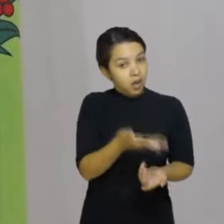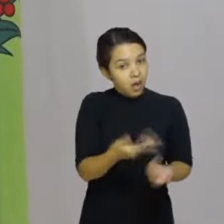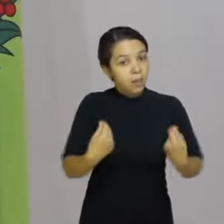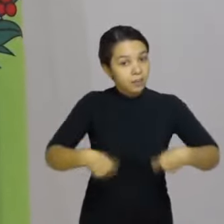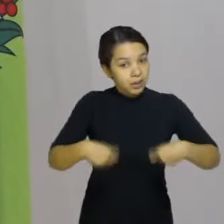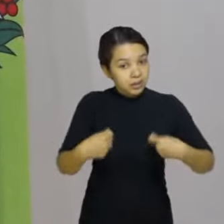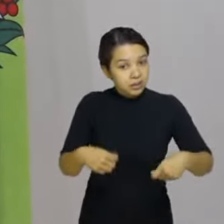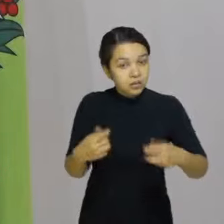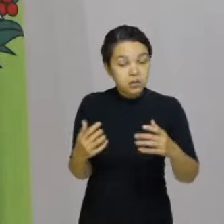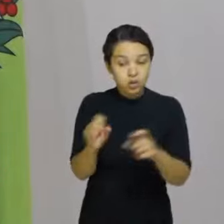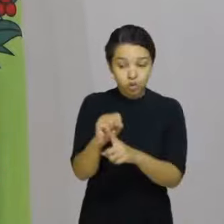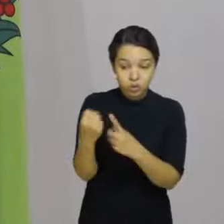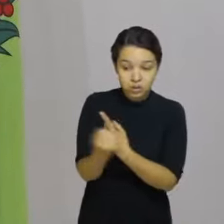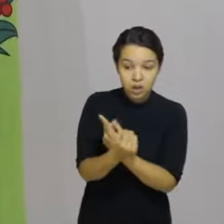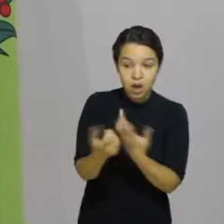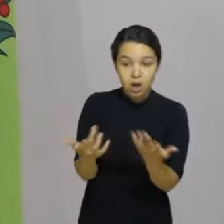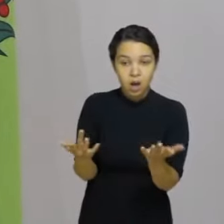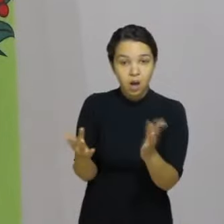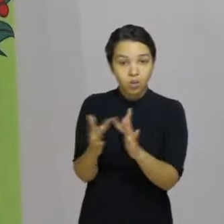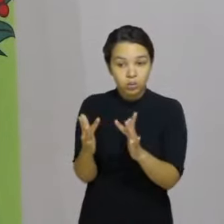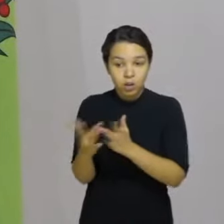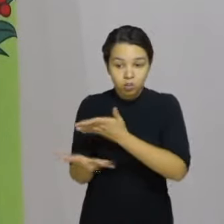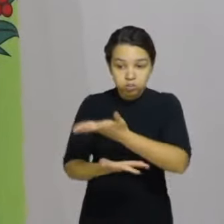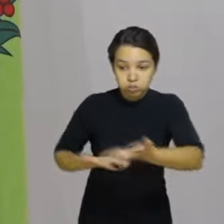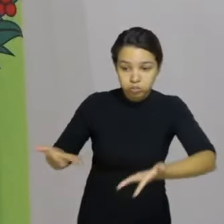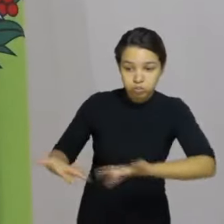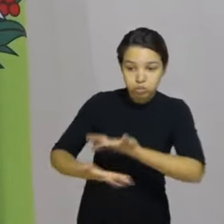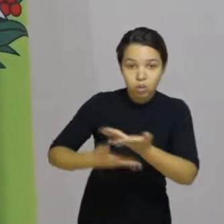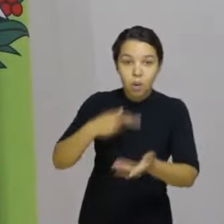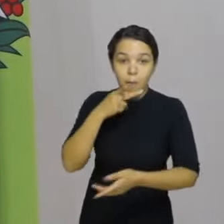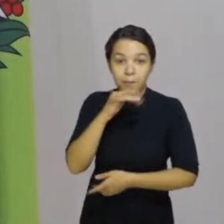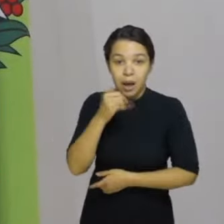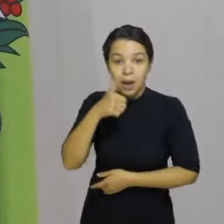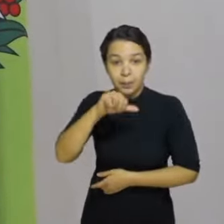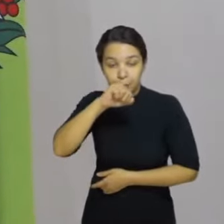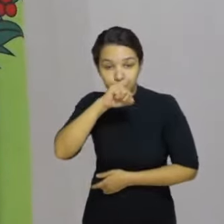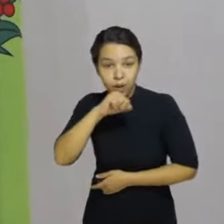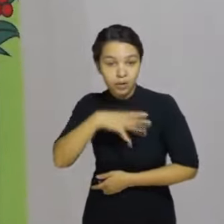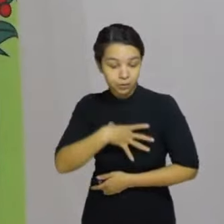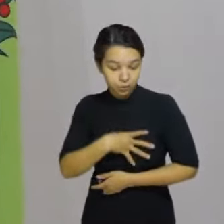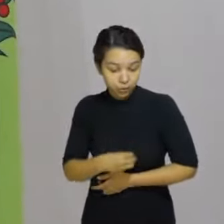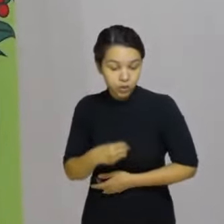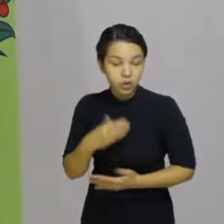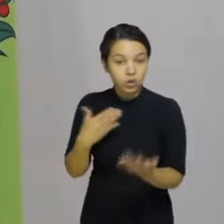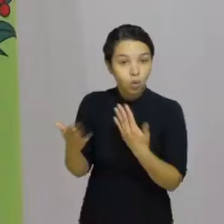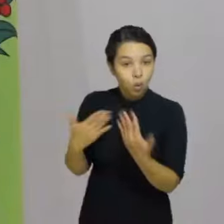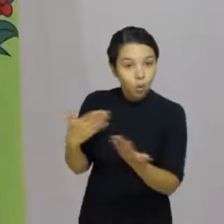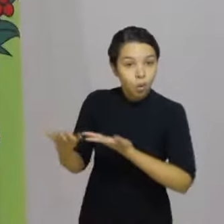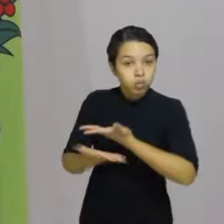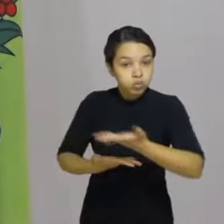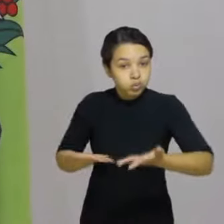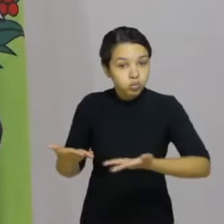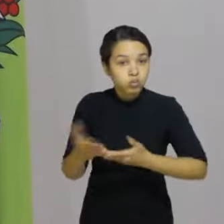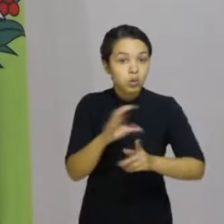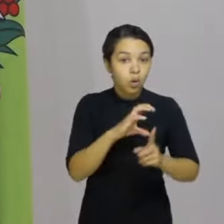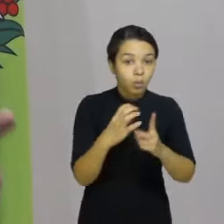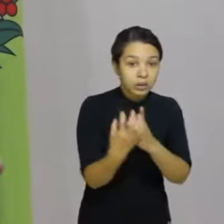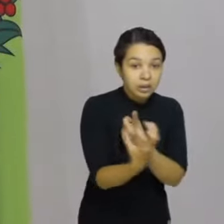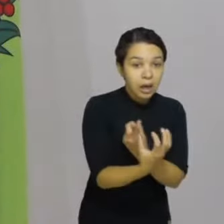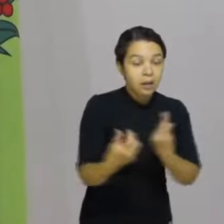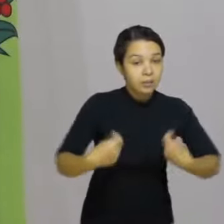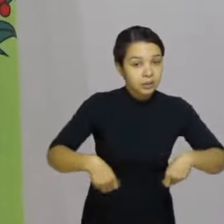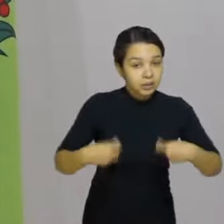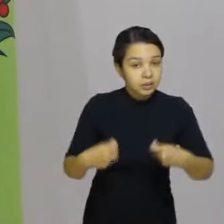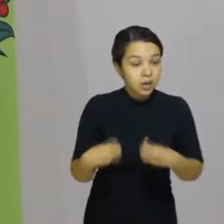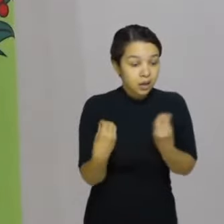interação social, que haja mais interação entre pais e filhos, mais interação na comunidade, e que a gente possa devolver o direito